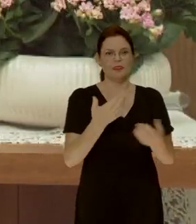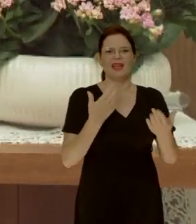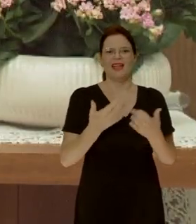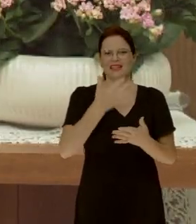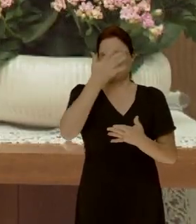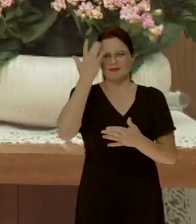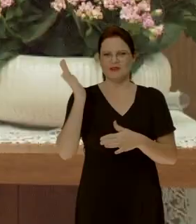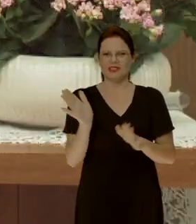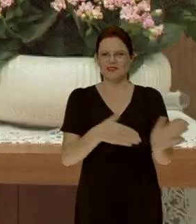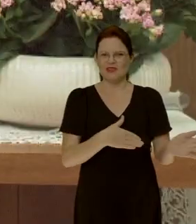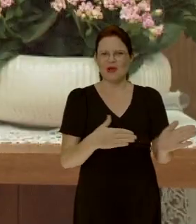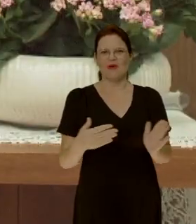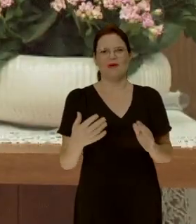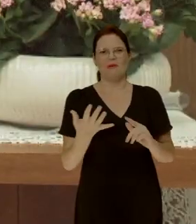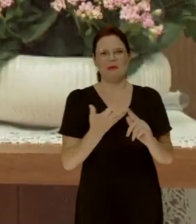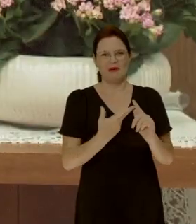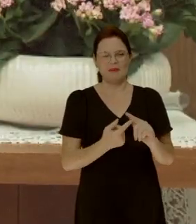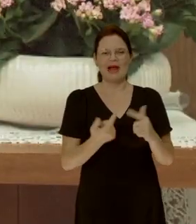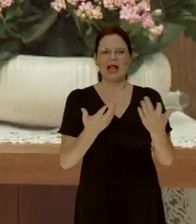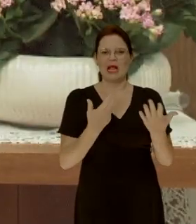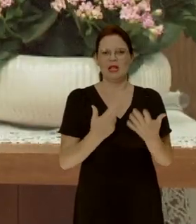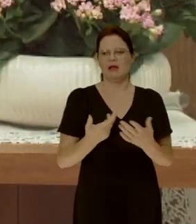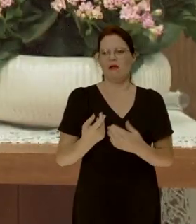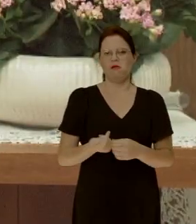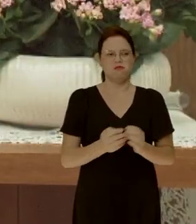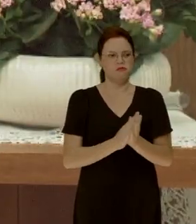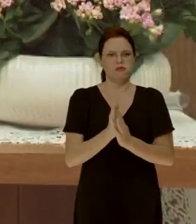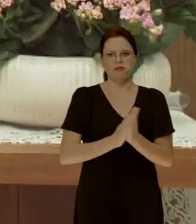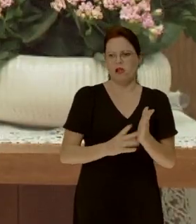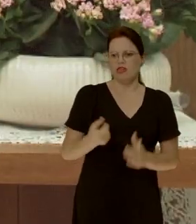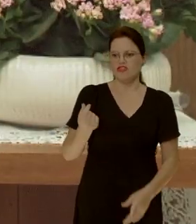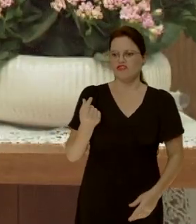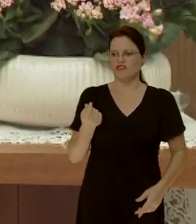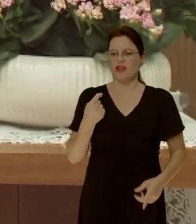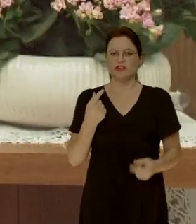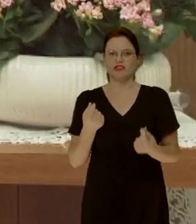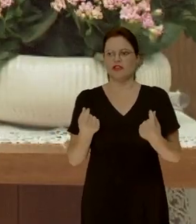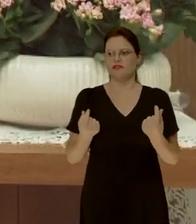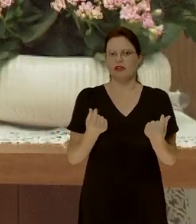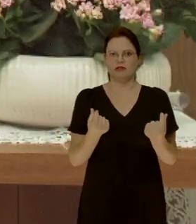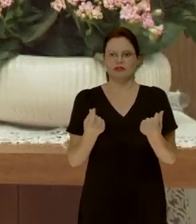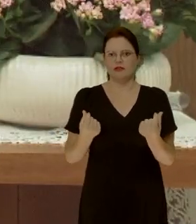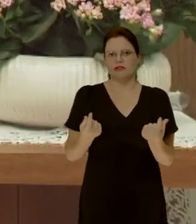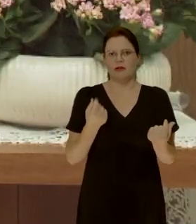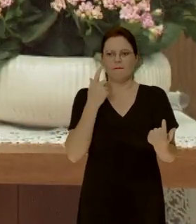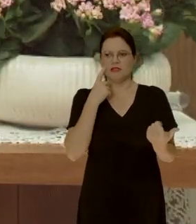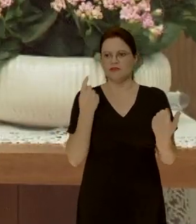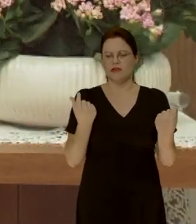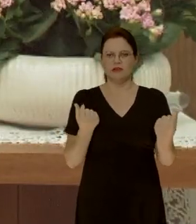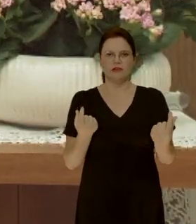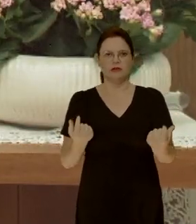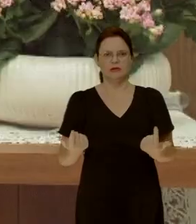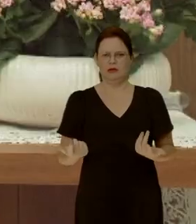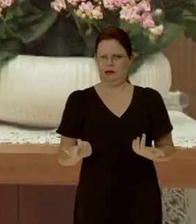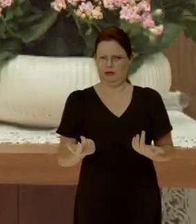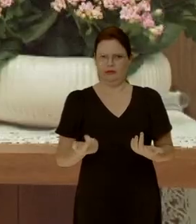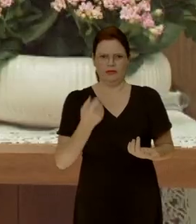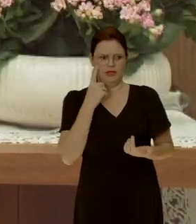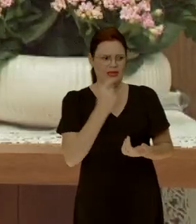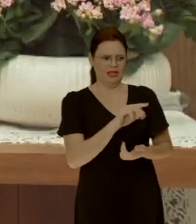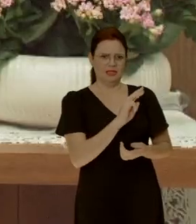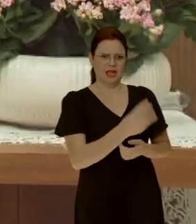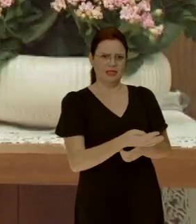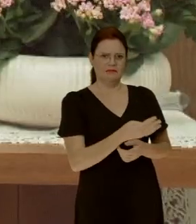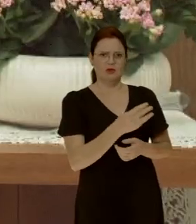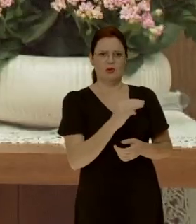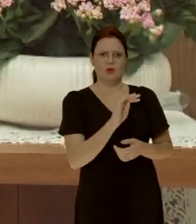caídos, aquele pessoal todo, e eles rendem, é monetizado. Entende? Então eles têm 3 mil, 4 mil